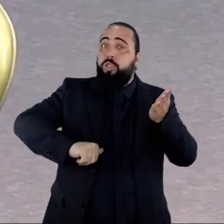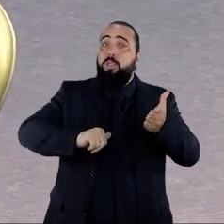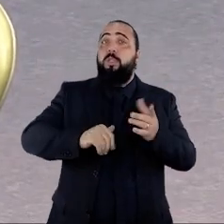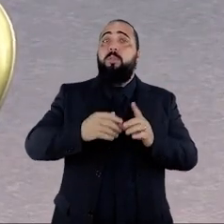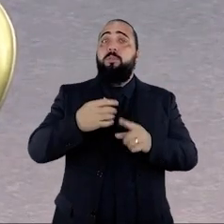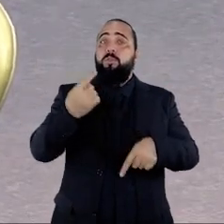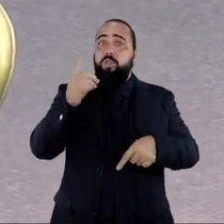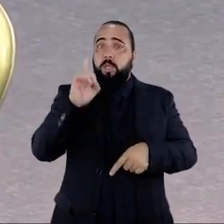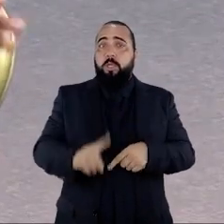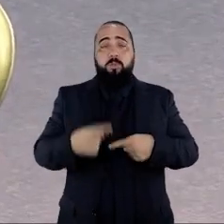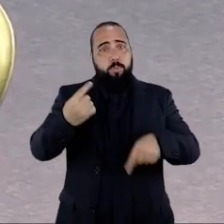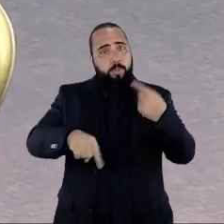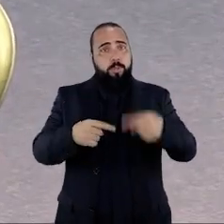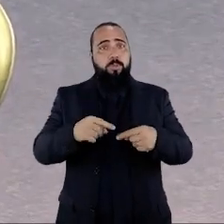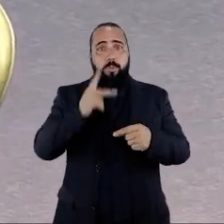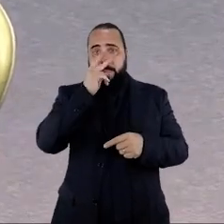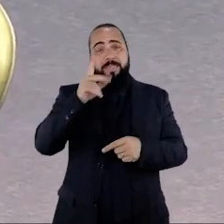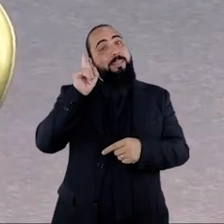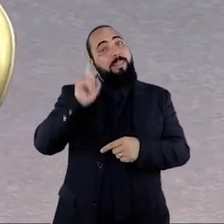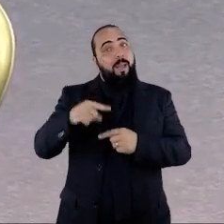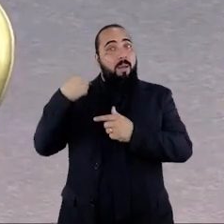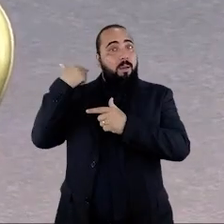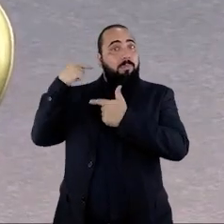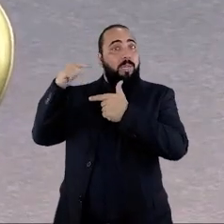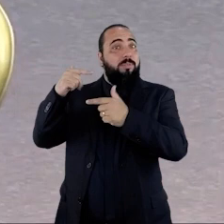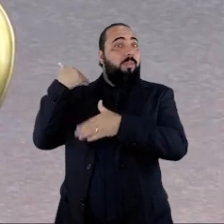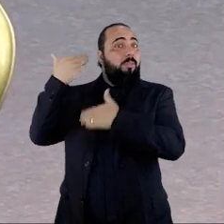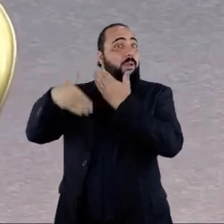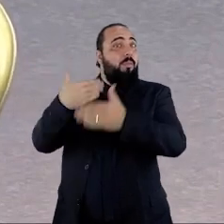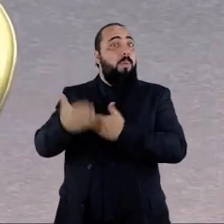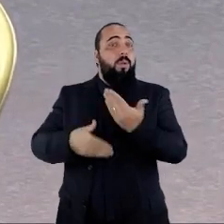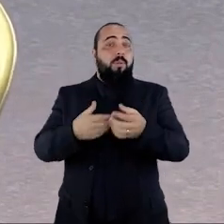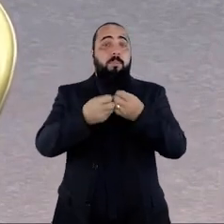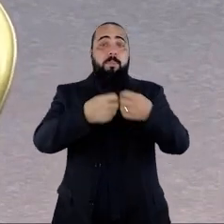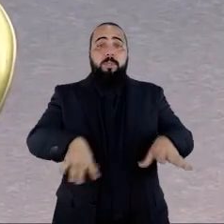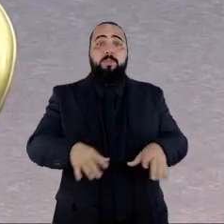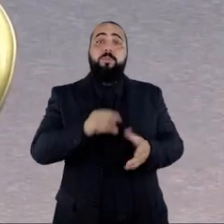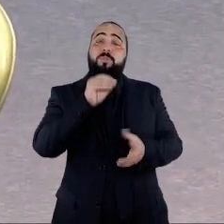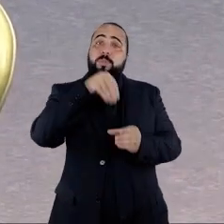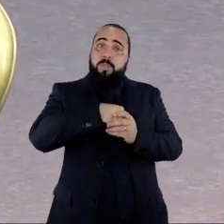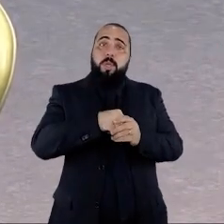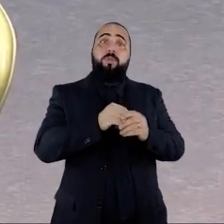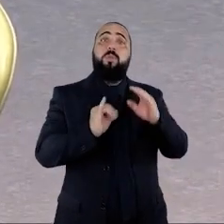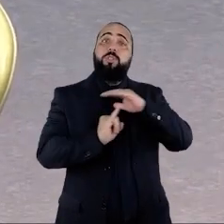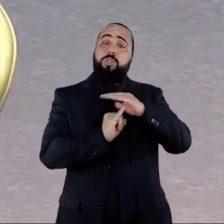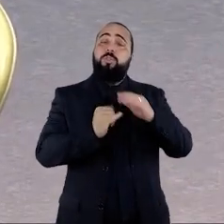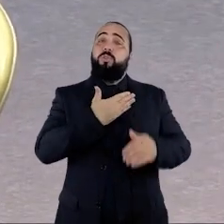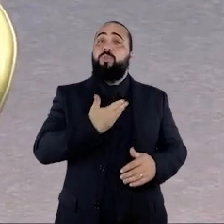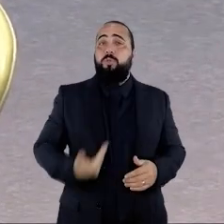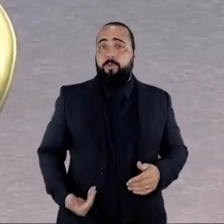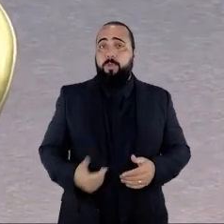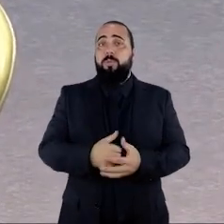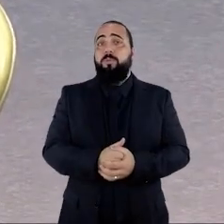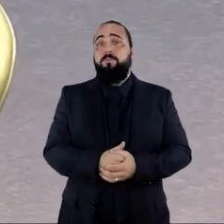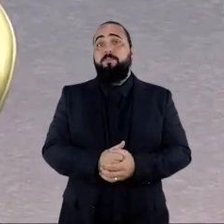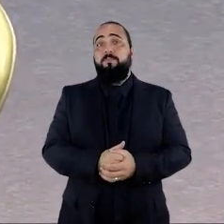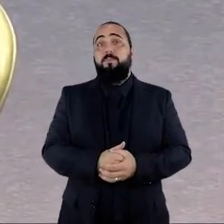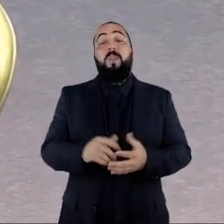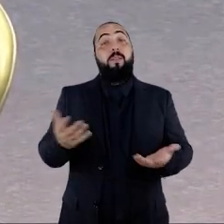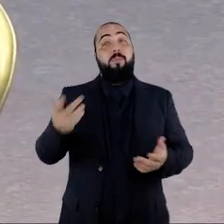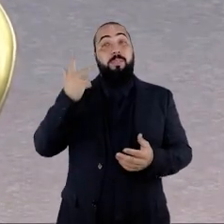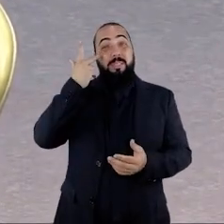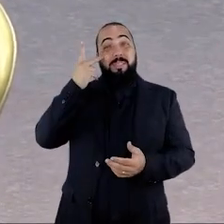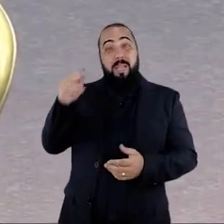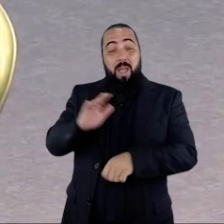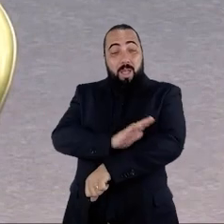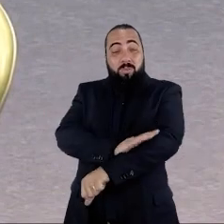fosse, seguindo uma longeva tradição, inclusive, de prevaricação nas instituições públicas. Ou seja,